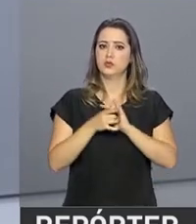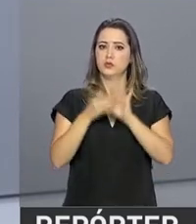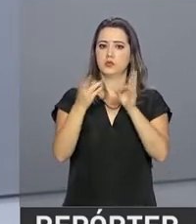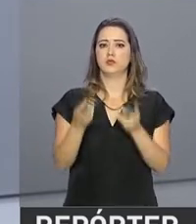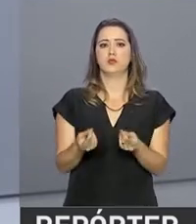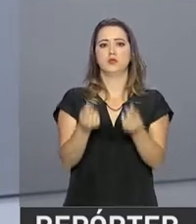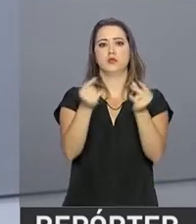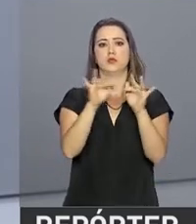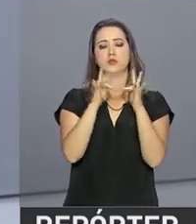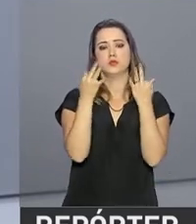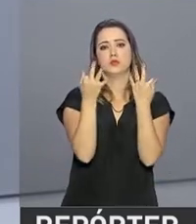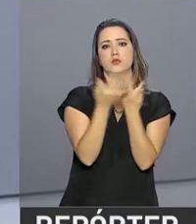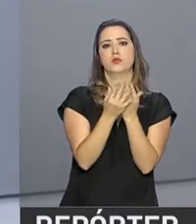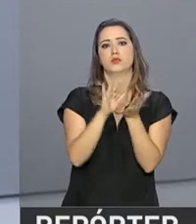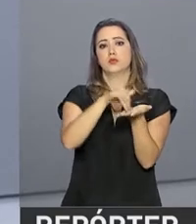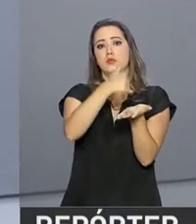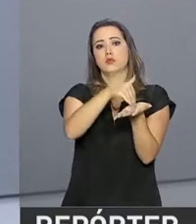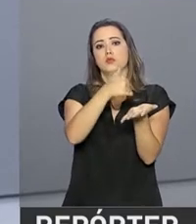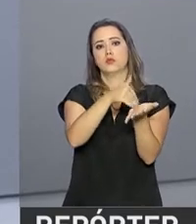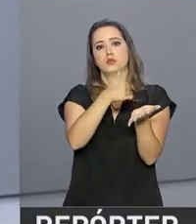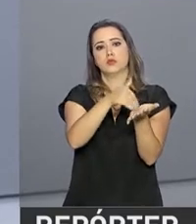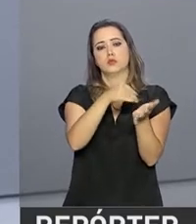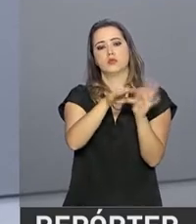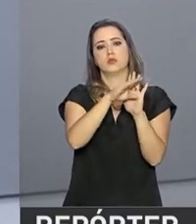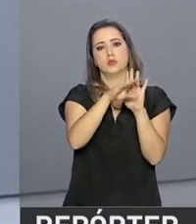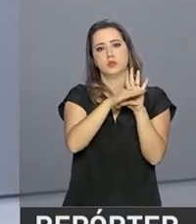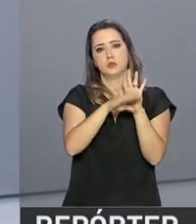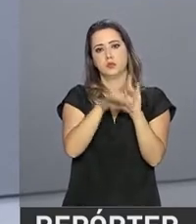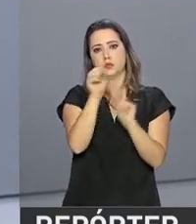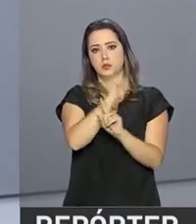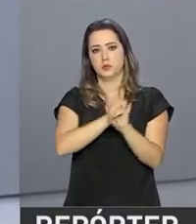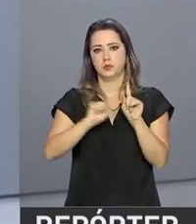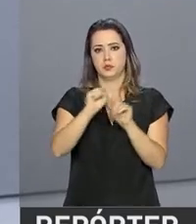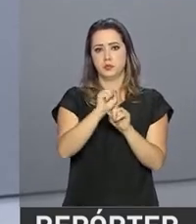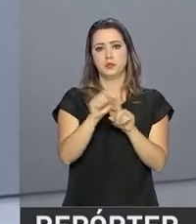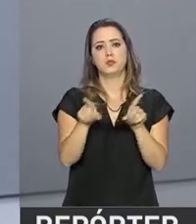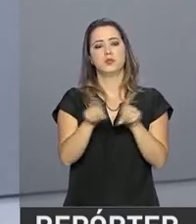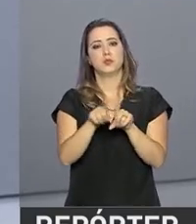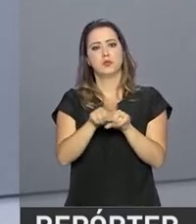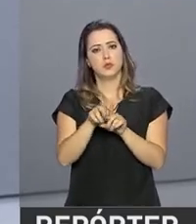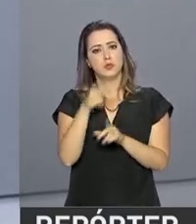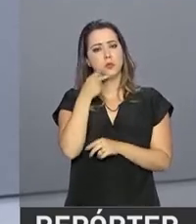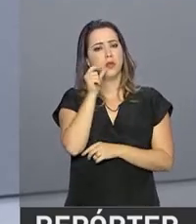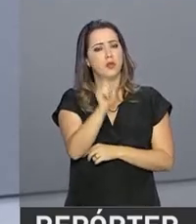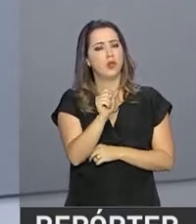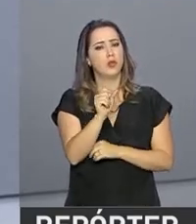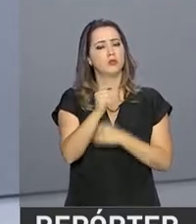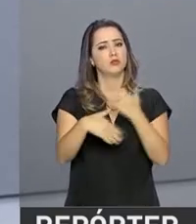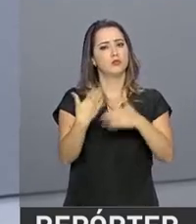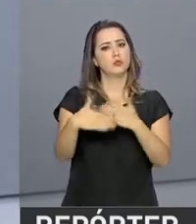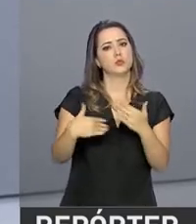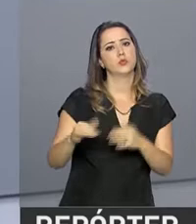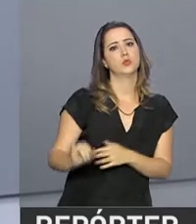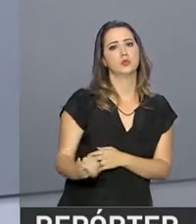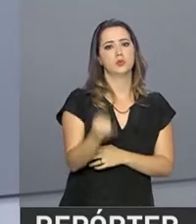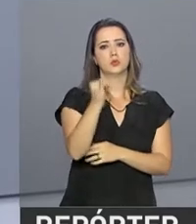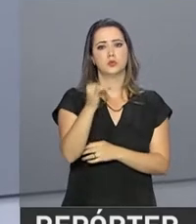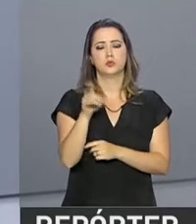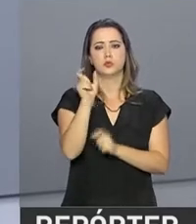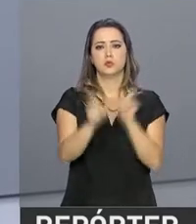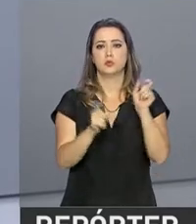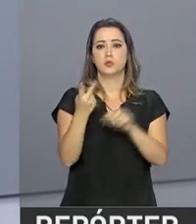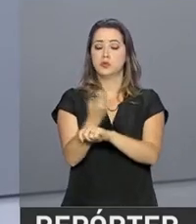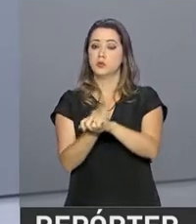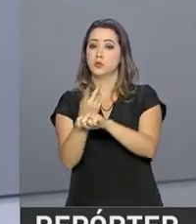independência financeira das famílias inscritas em programas sociais e citou o progredir que oferece oportunidades para